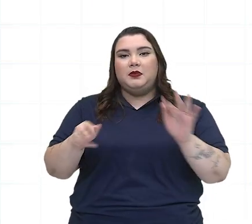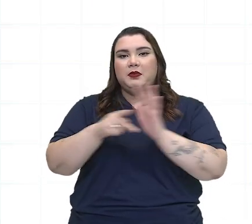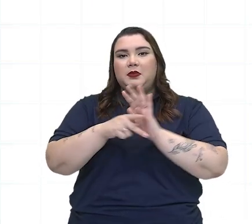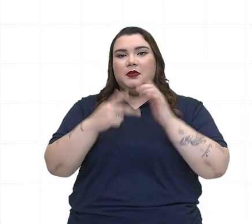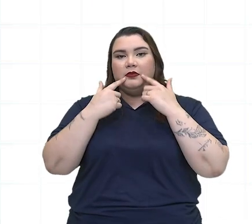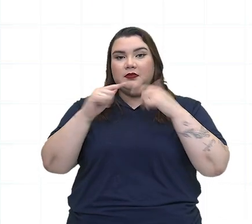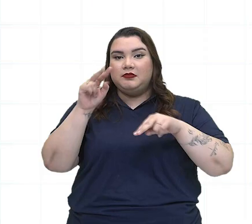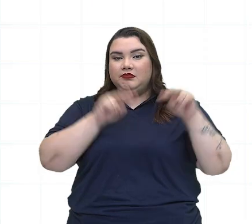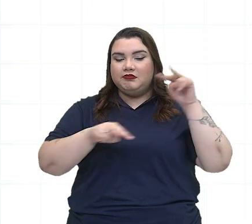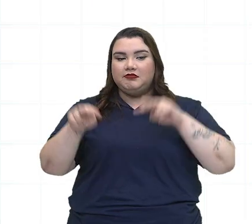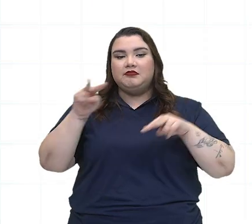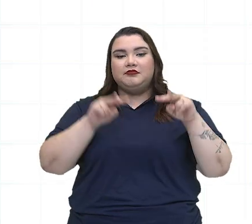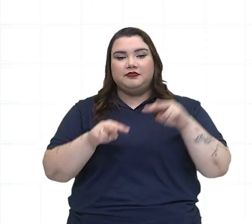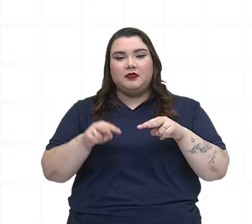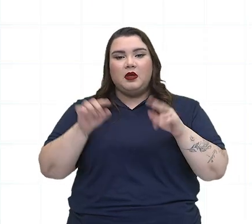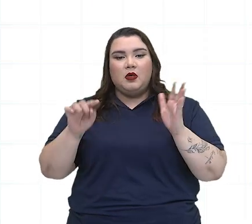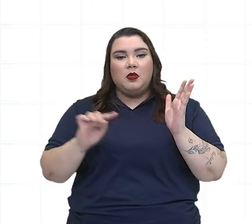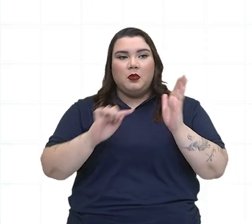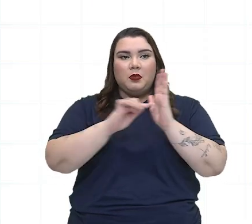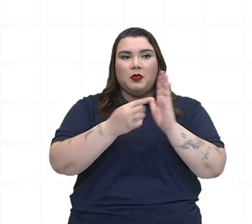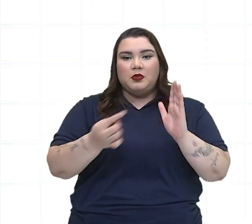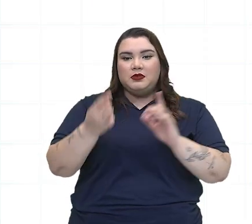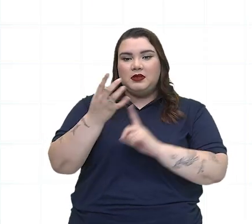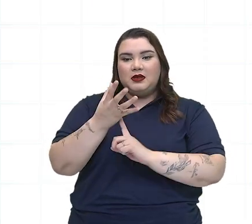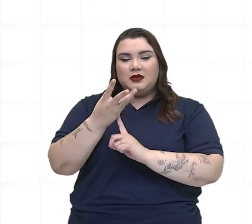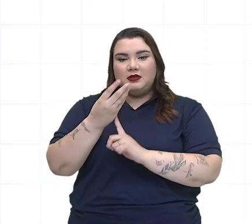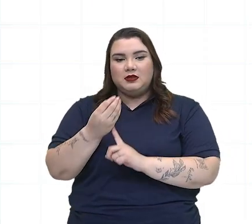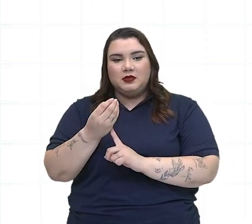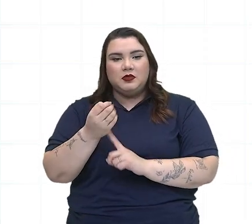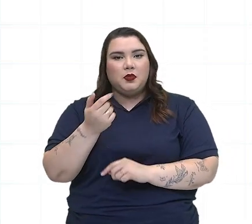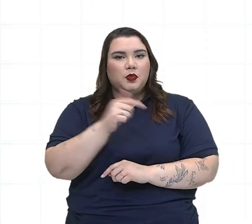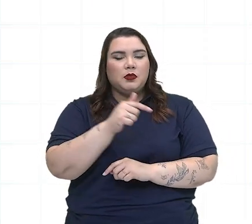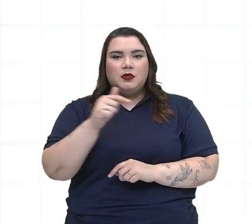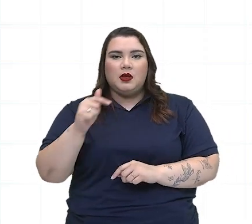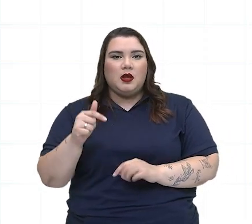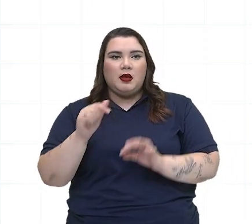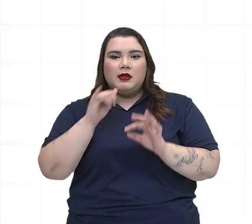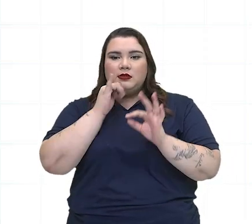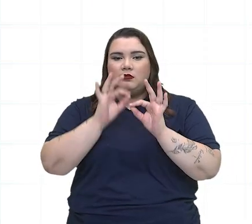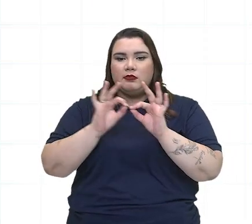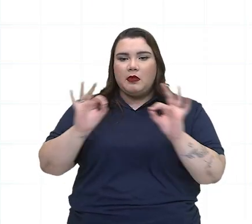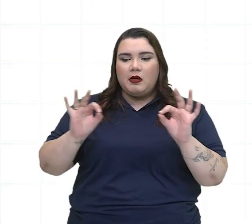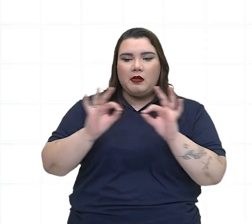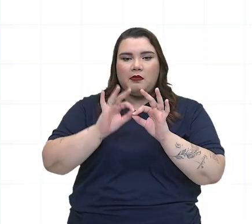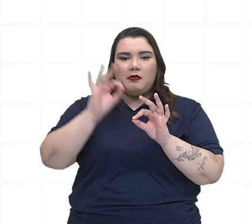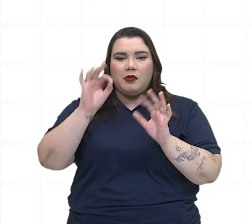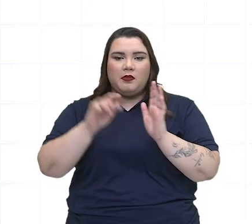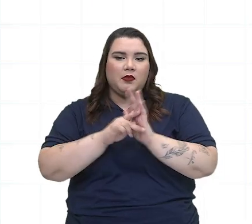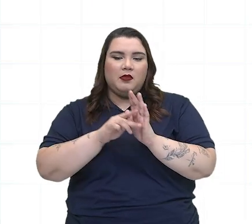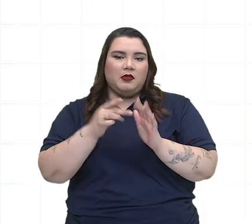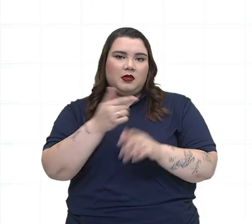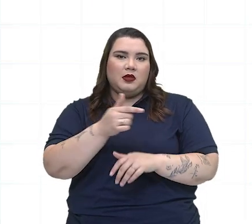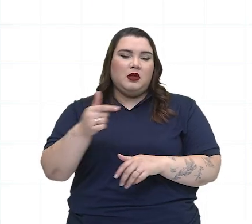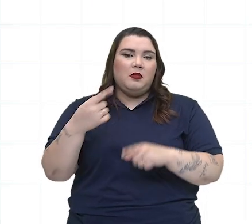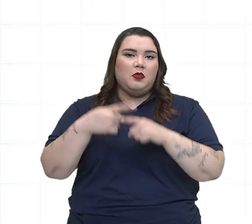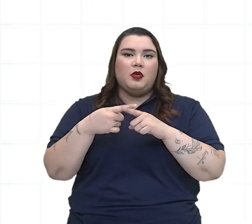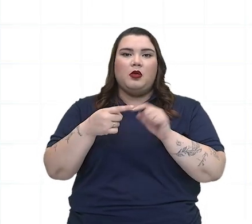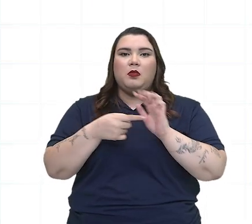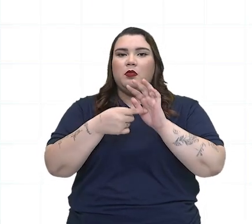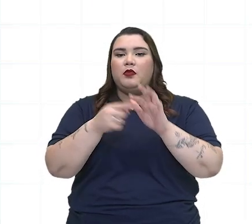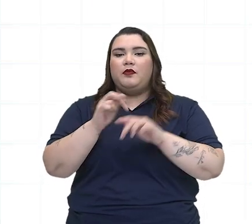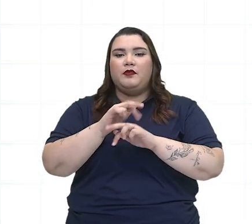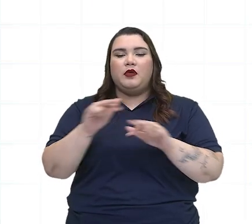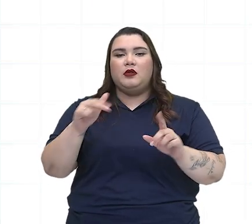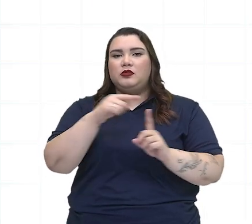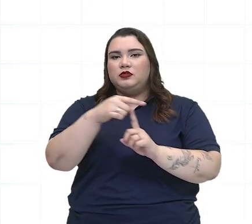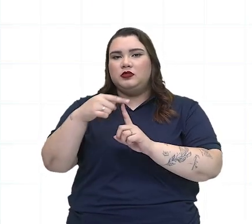da linguagem visual. Os pontos na composição artística não têm dimensão definidas, pois se apresentam de diferentes